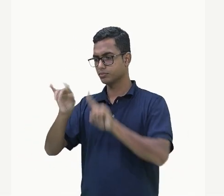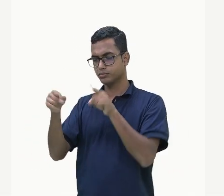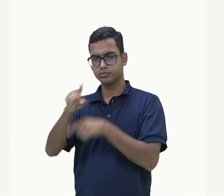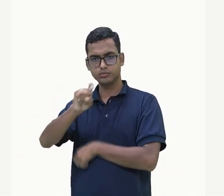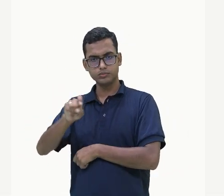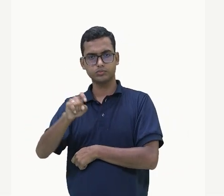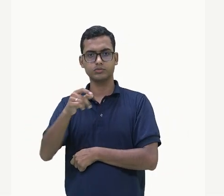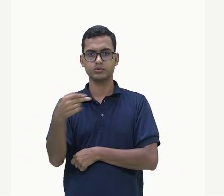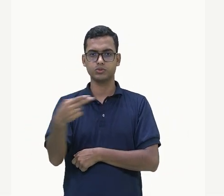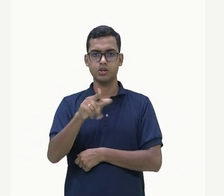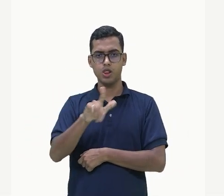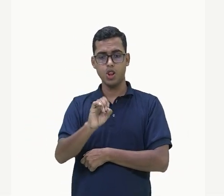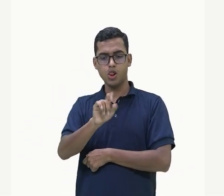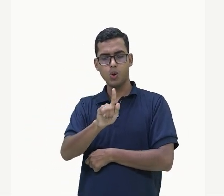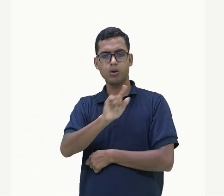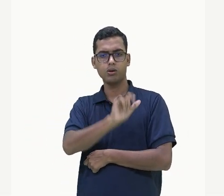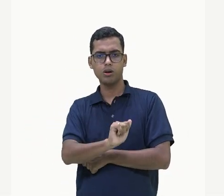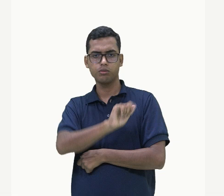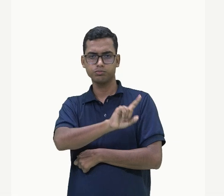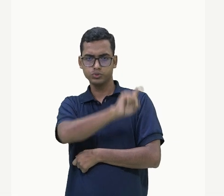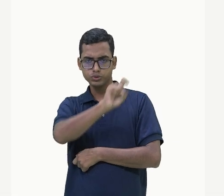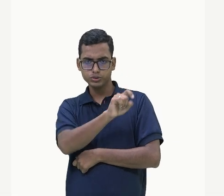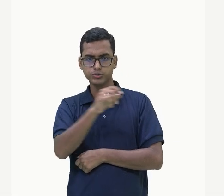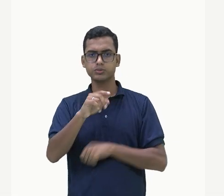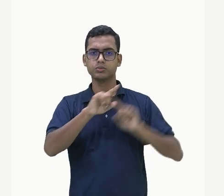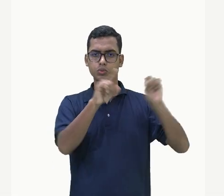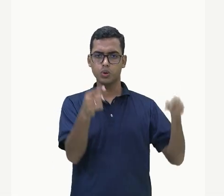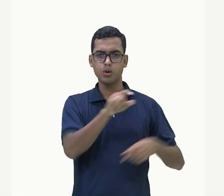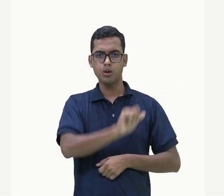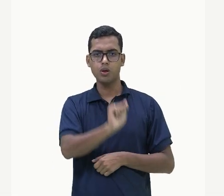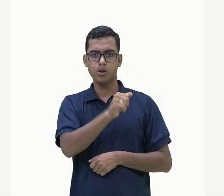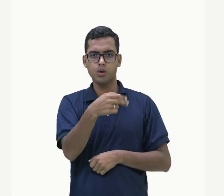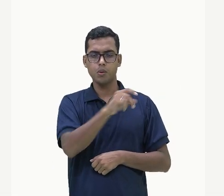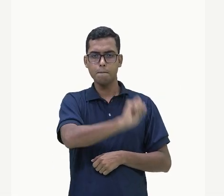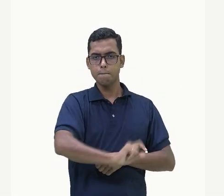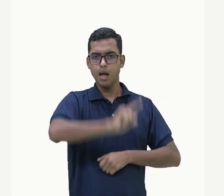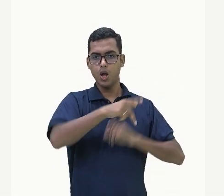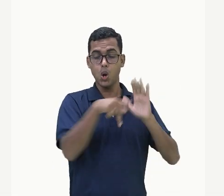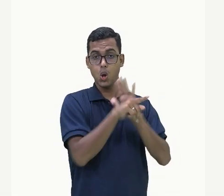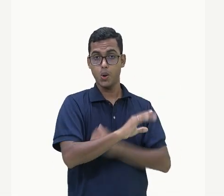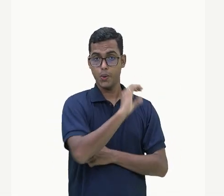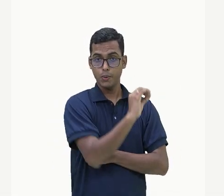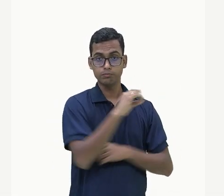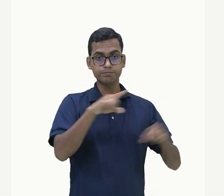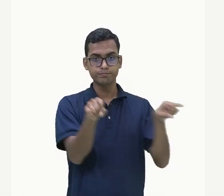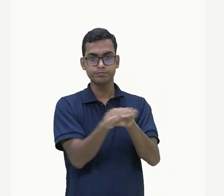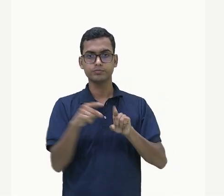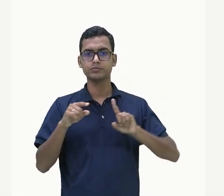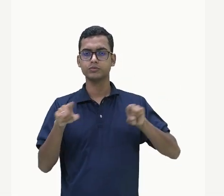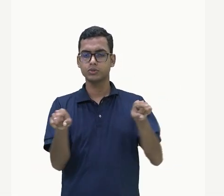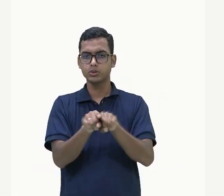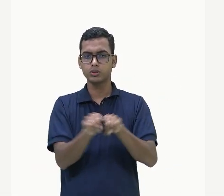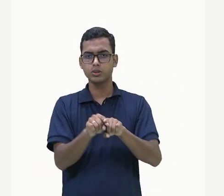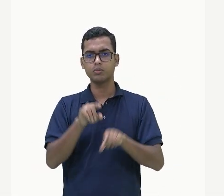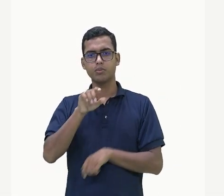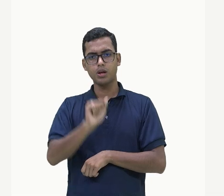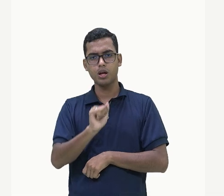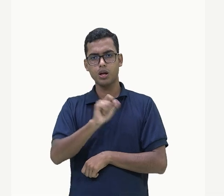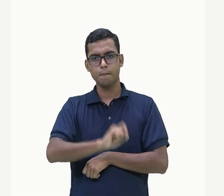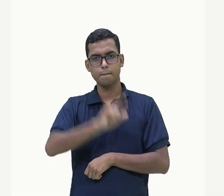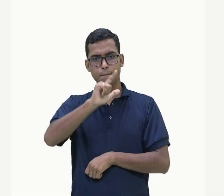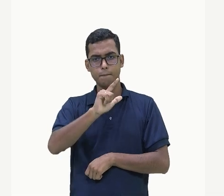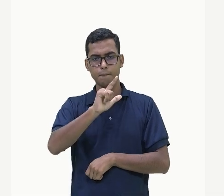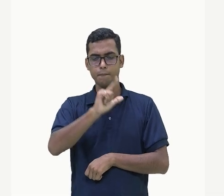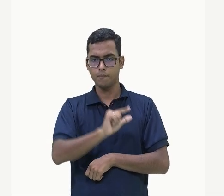a, o a maior que 0 e a diferente de 1, sendo ela crescente ou decrescente, o eixo